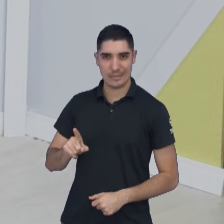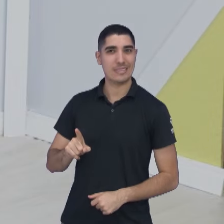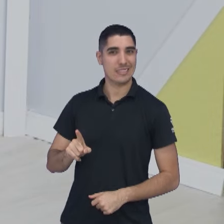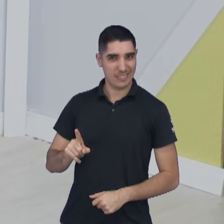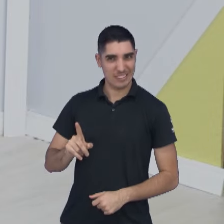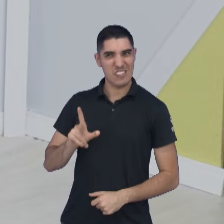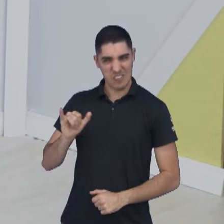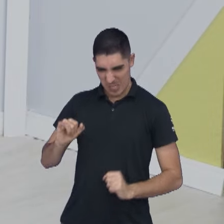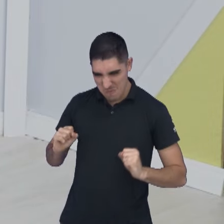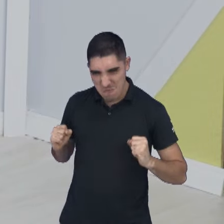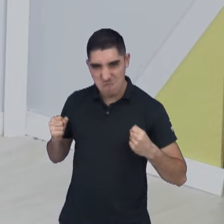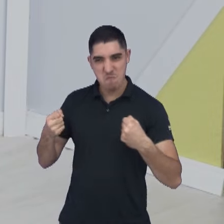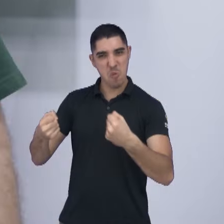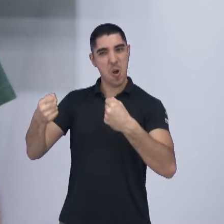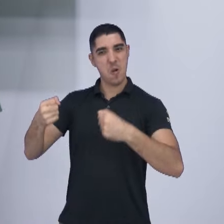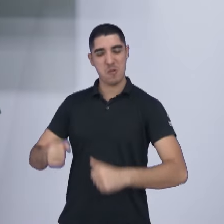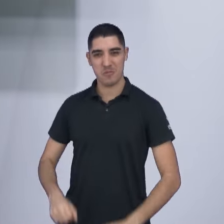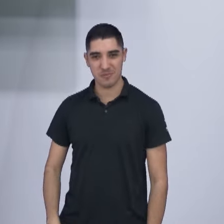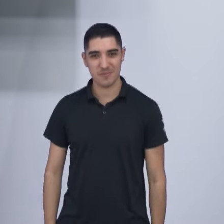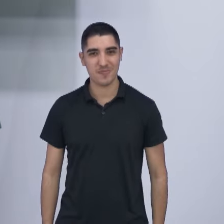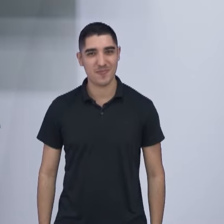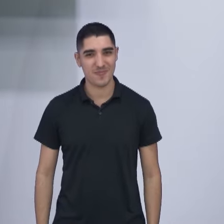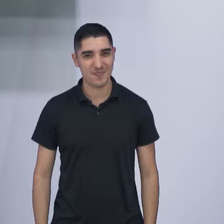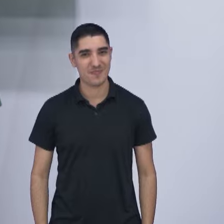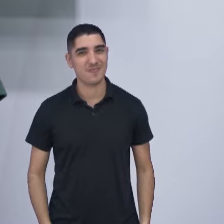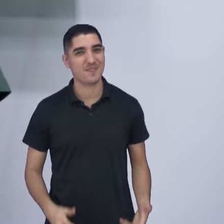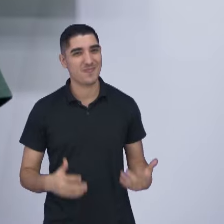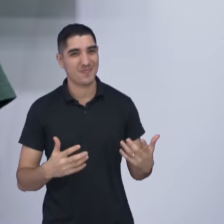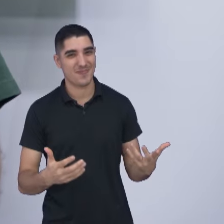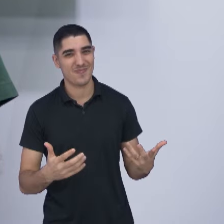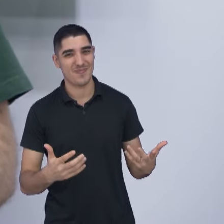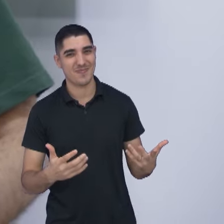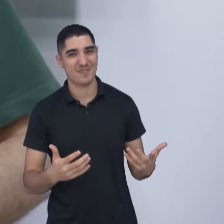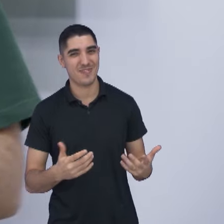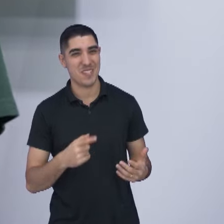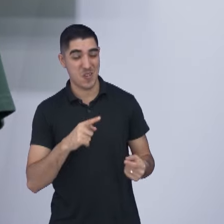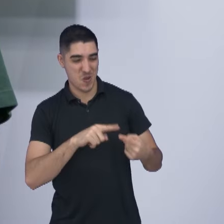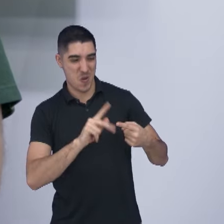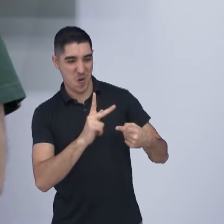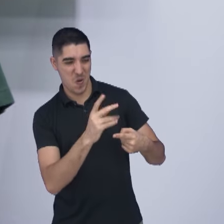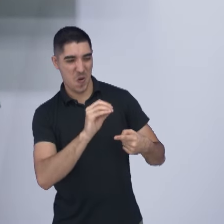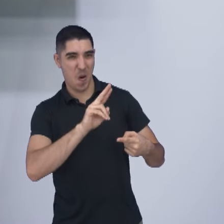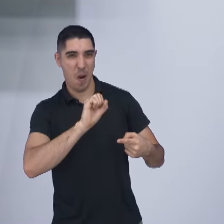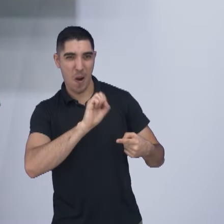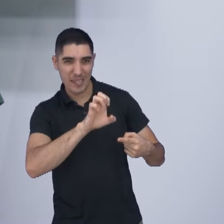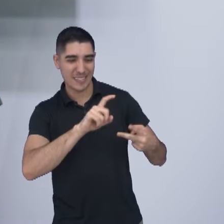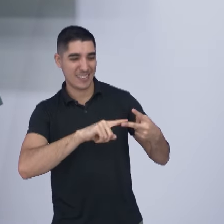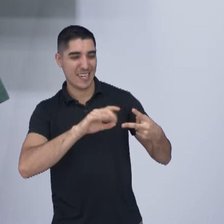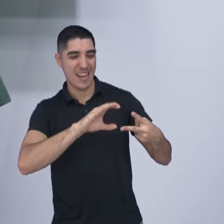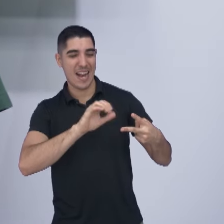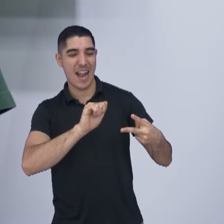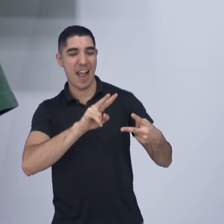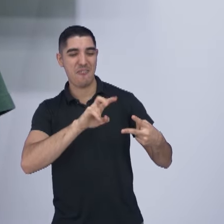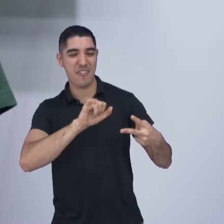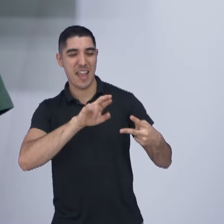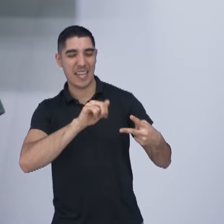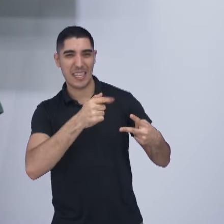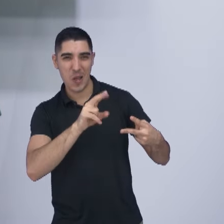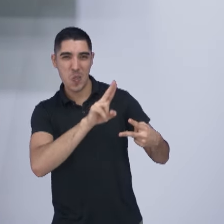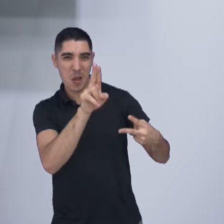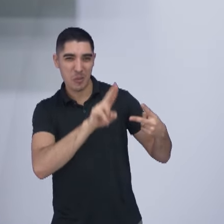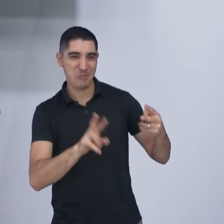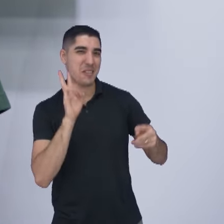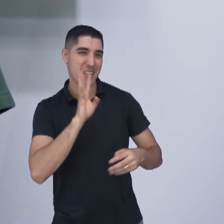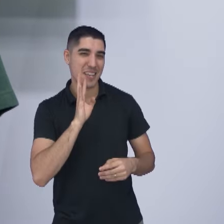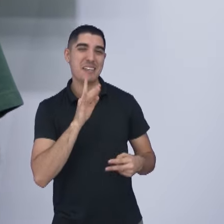vão com tudo lá, hein? Você tá rindo por quê, Bruno? Eu adorei os nomes, são o Horse e o Caveirão. Maravilha. Mas boa sorte aí